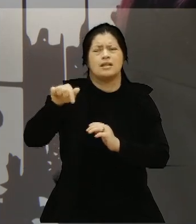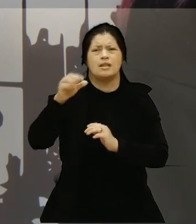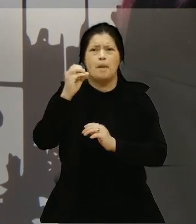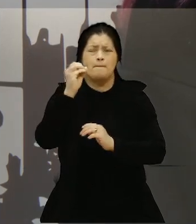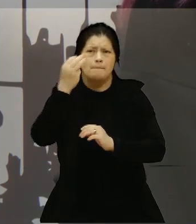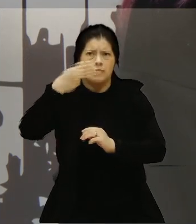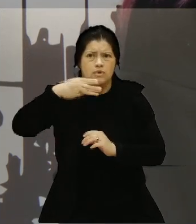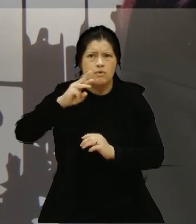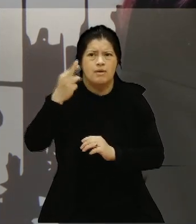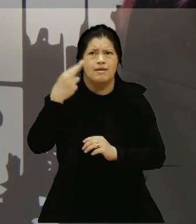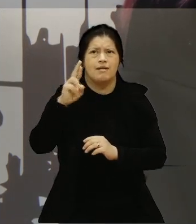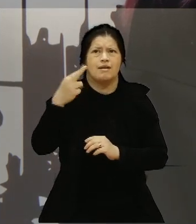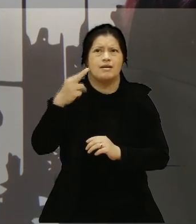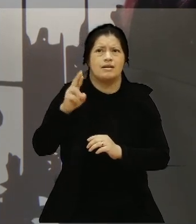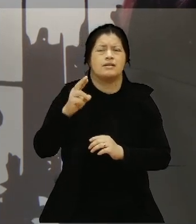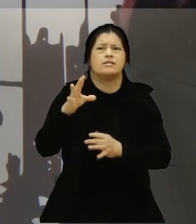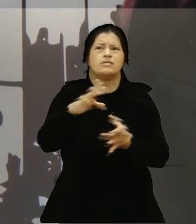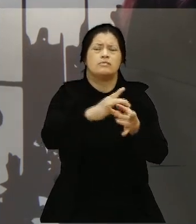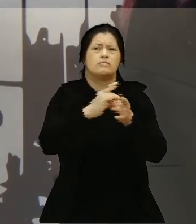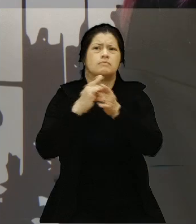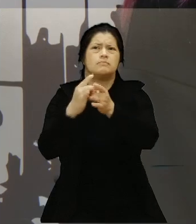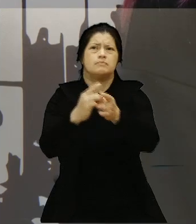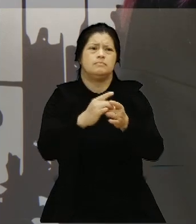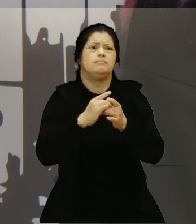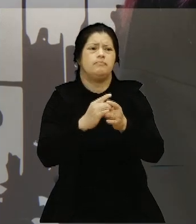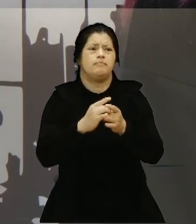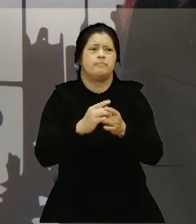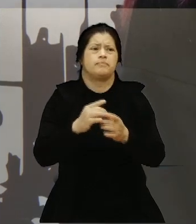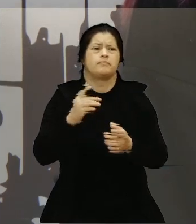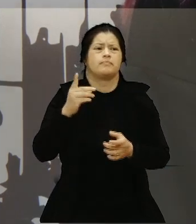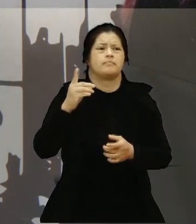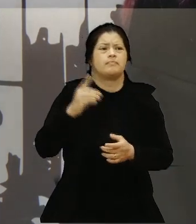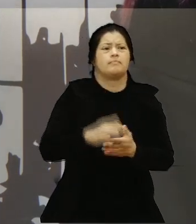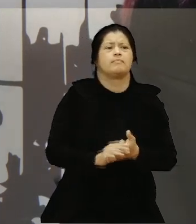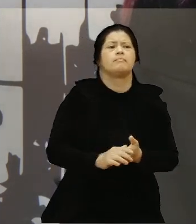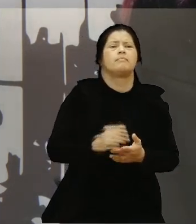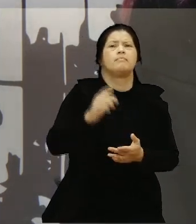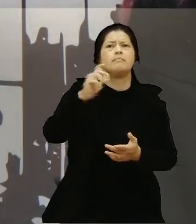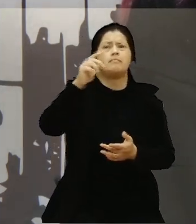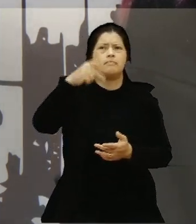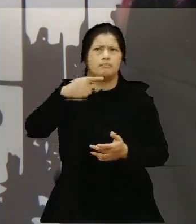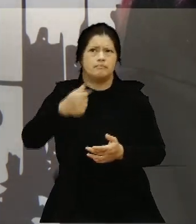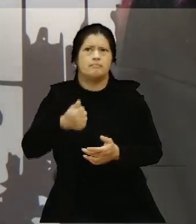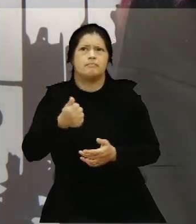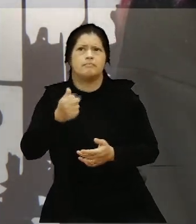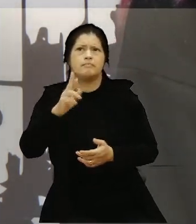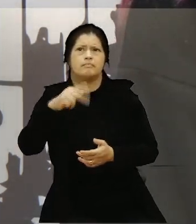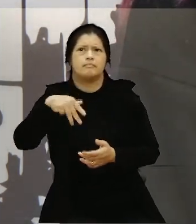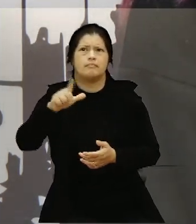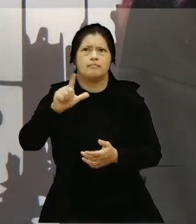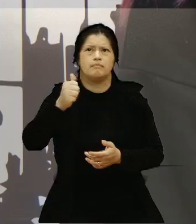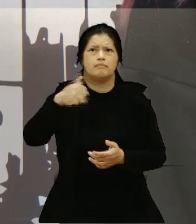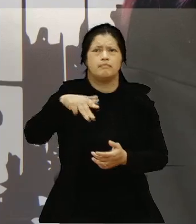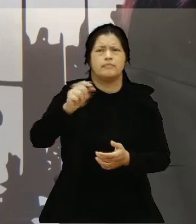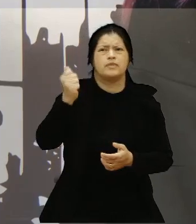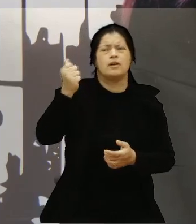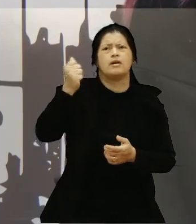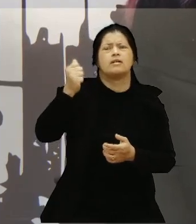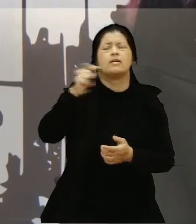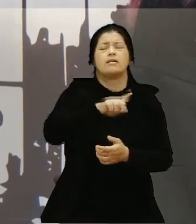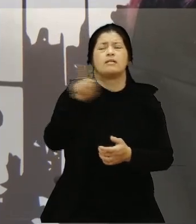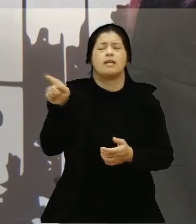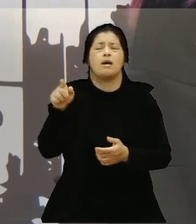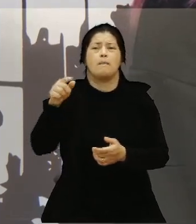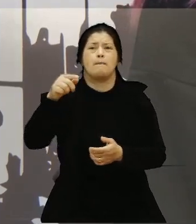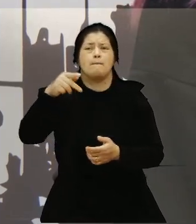nós conseguimos essa emenda parlamentar do deputado Daniel Tzerziak, que é curioso, né? Um deputado lá da região sul, ele é de Pelotas,